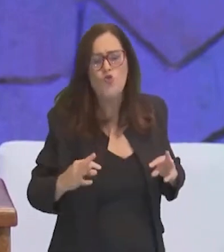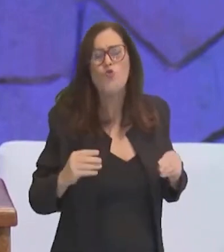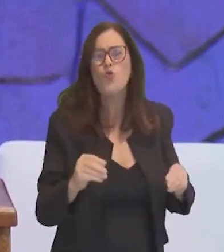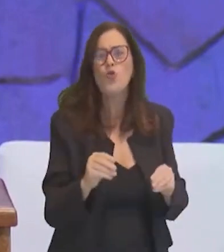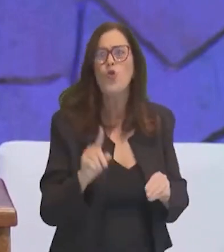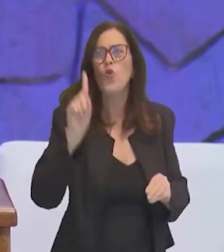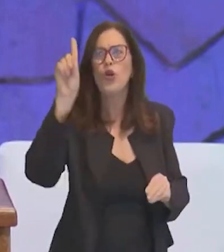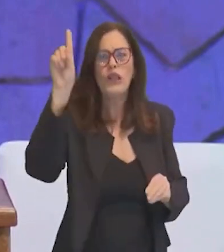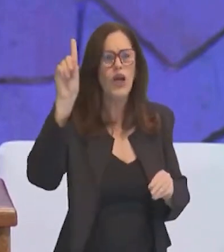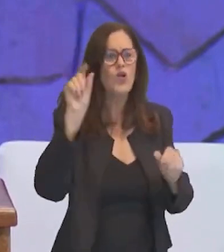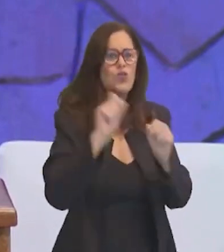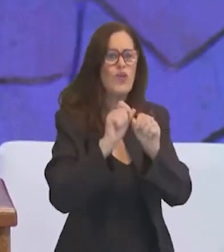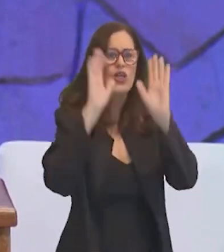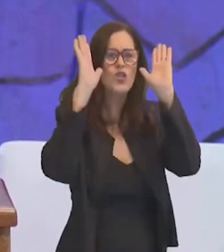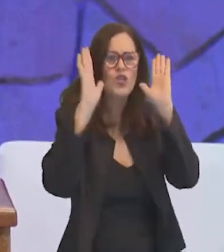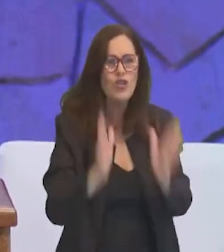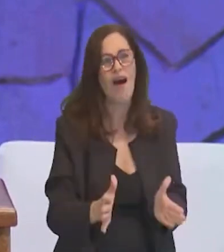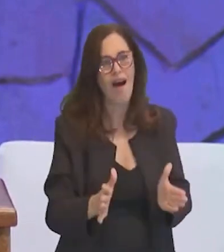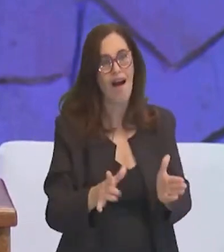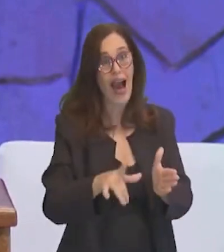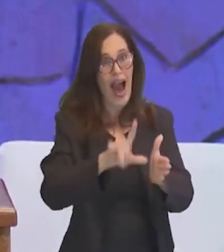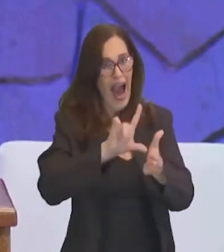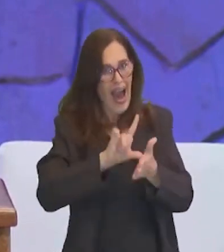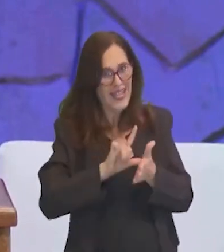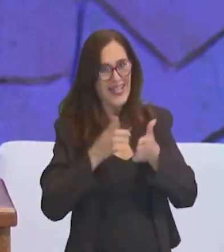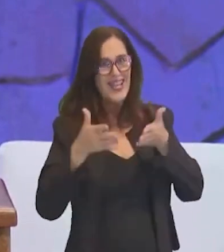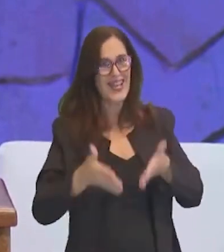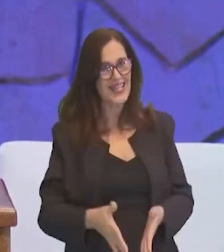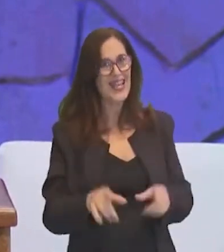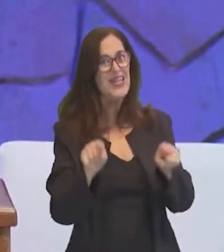fez antes deles nascerem.